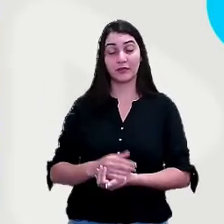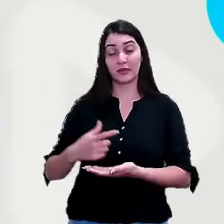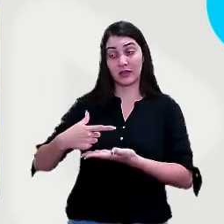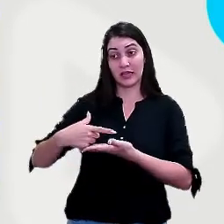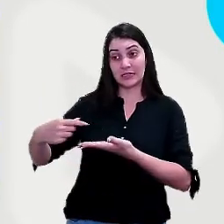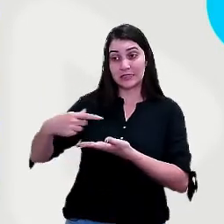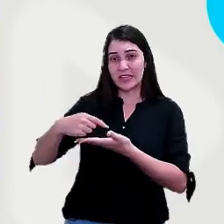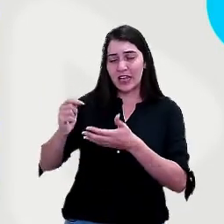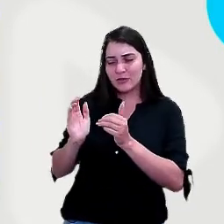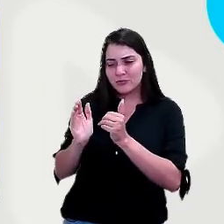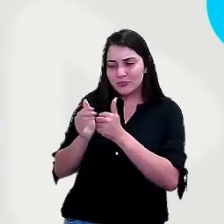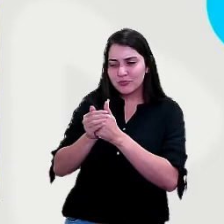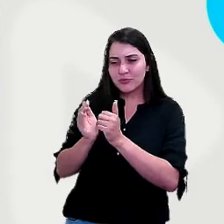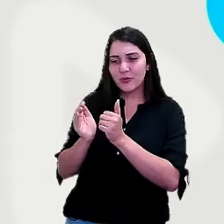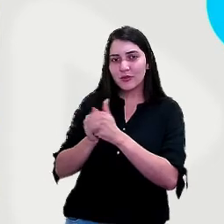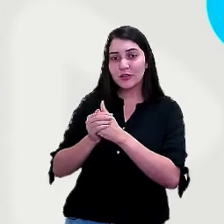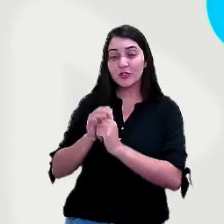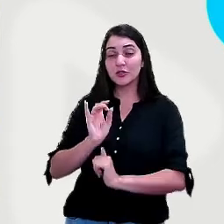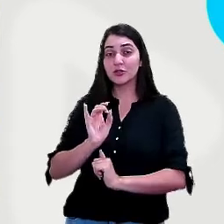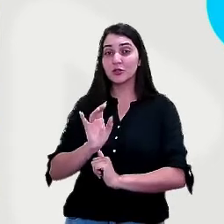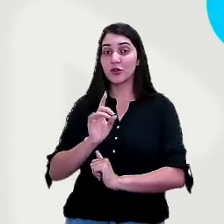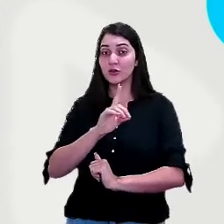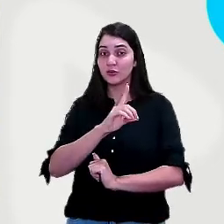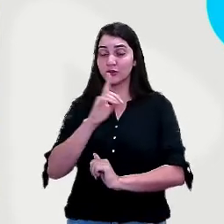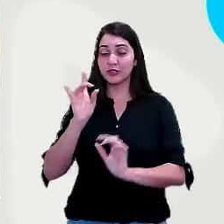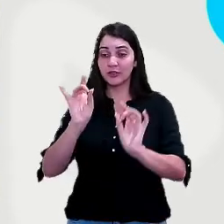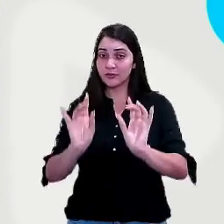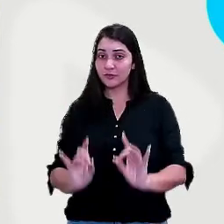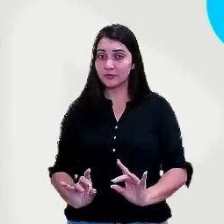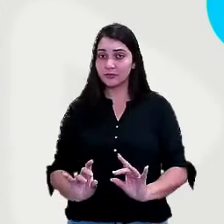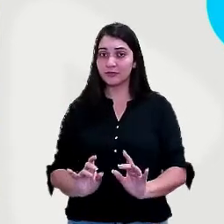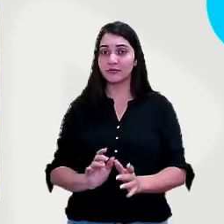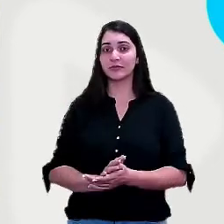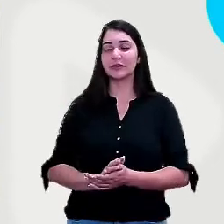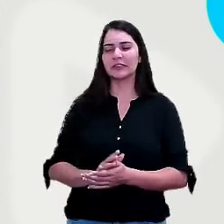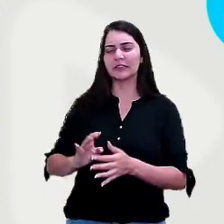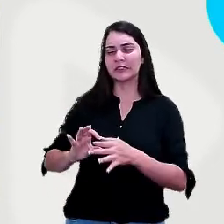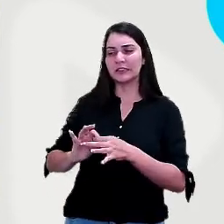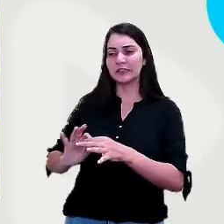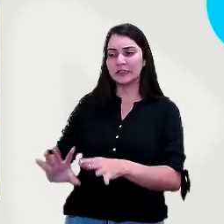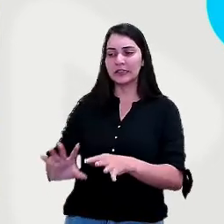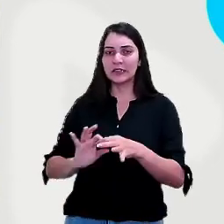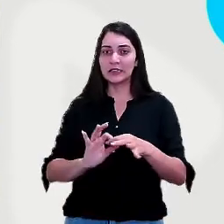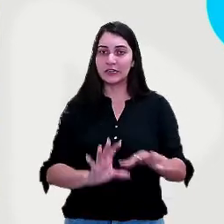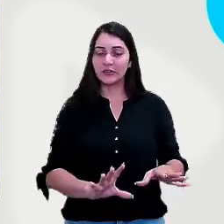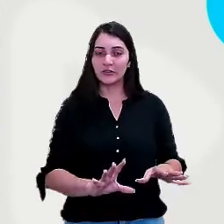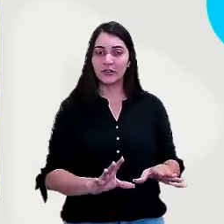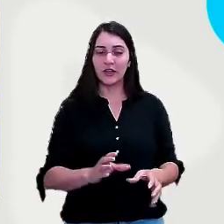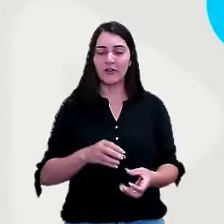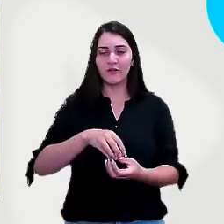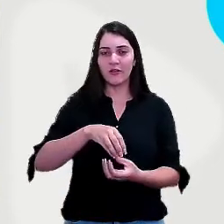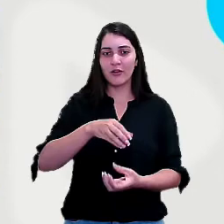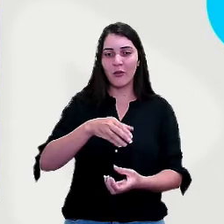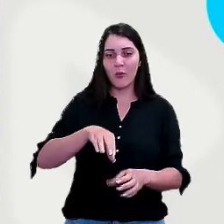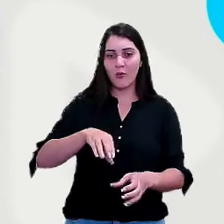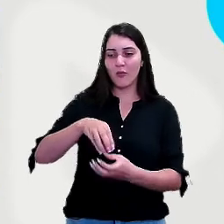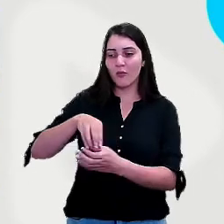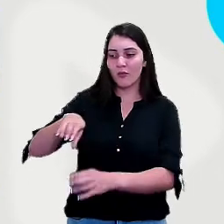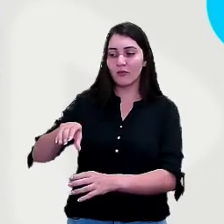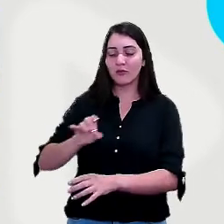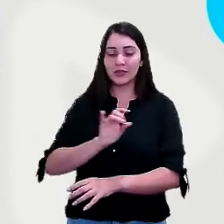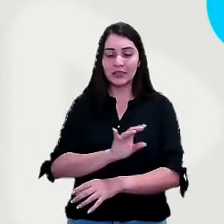Saía escondida, apenas num dia especial, e deixava seus ovos em cada